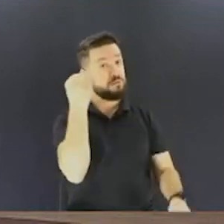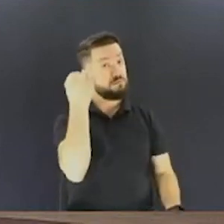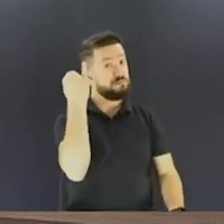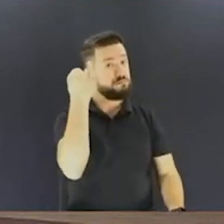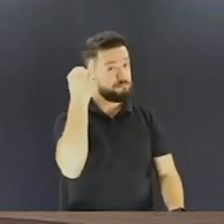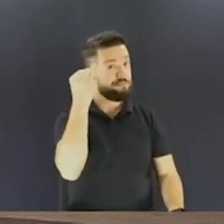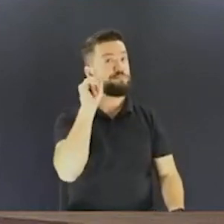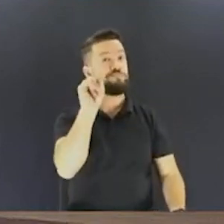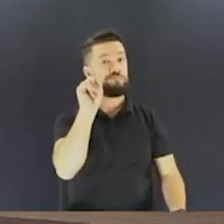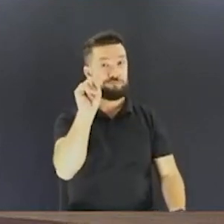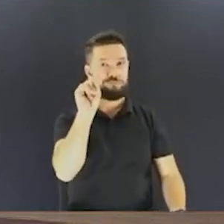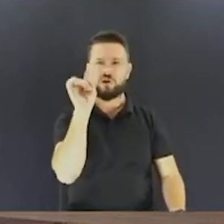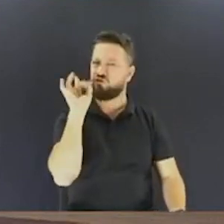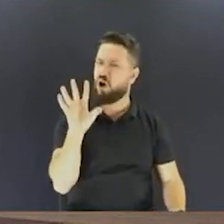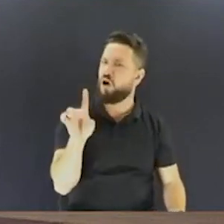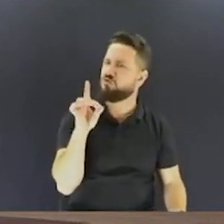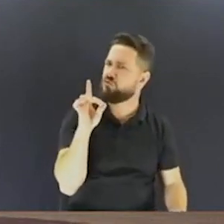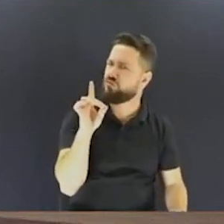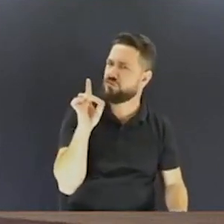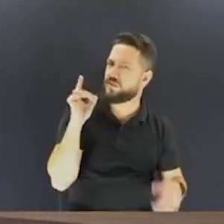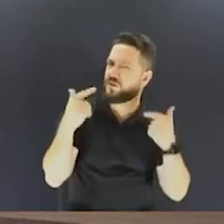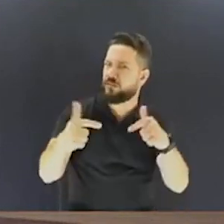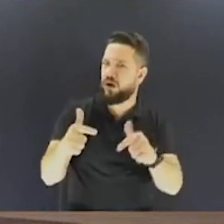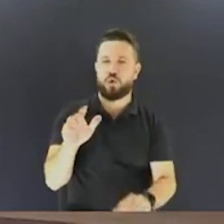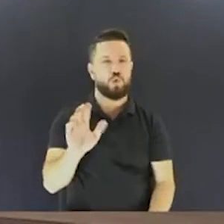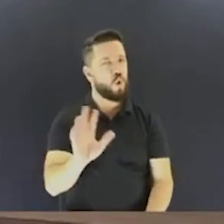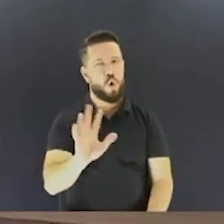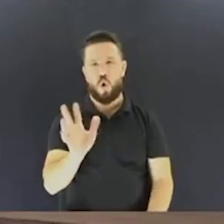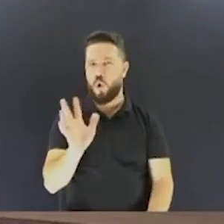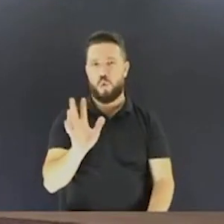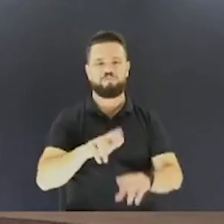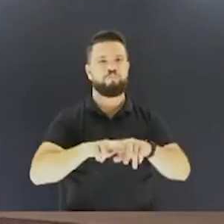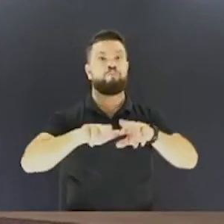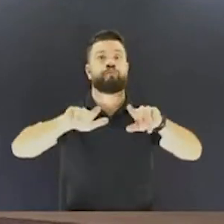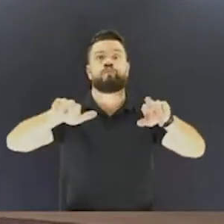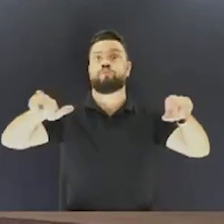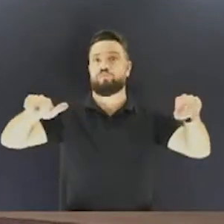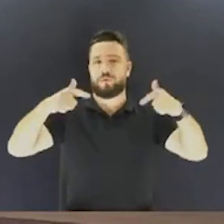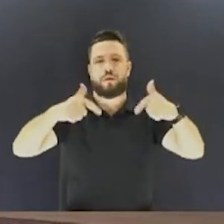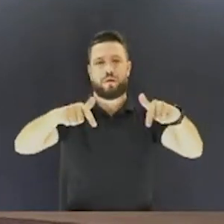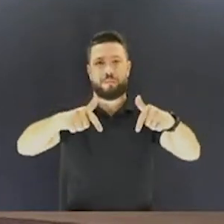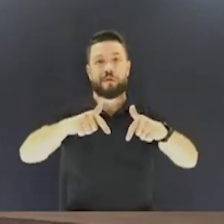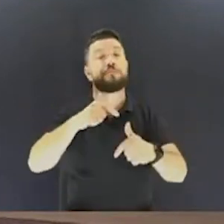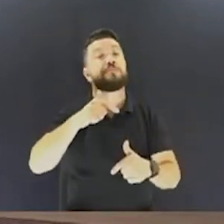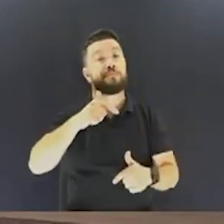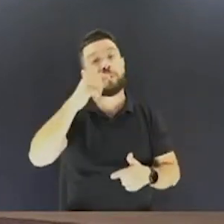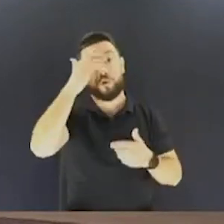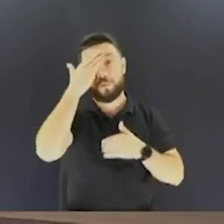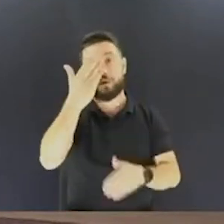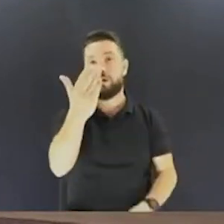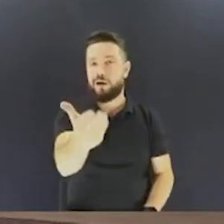não temos só um trabalho aqui, só uma pauta, né? Nós temos inúmeras pautas. Então, obrigado, Marciano, obrigado, Euler, e